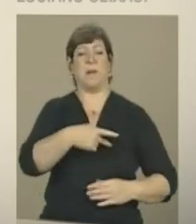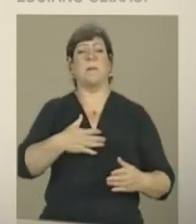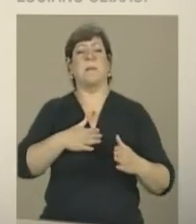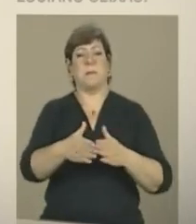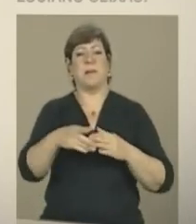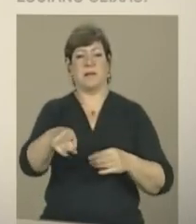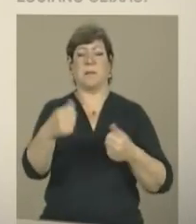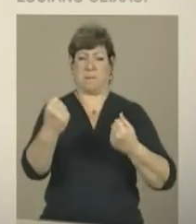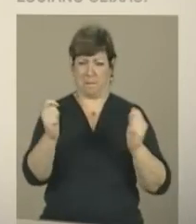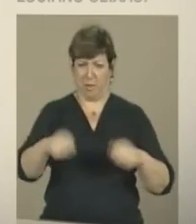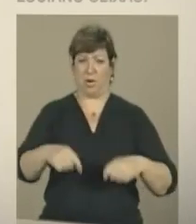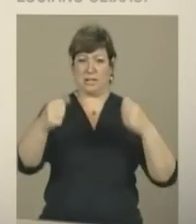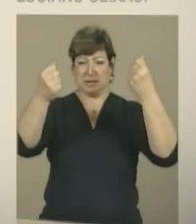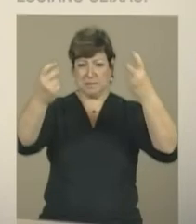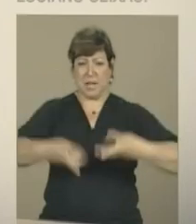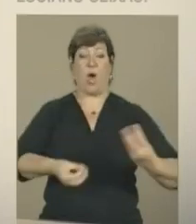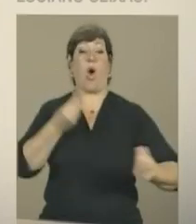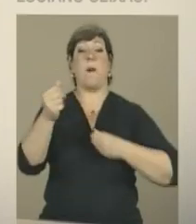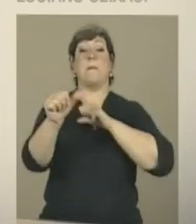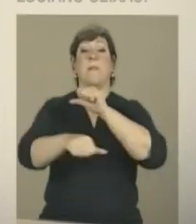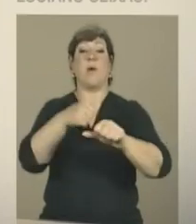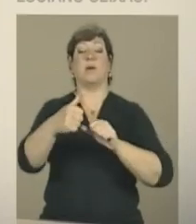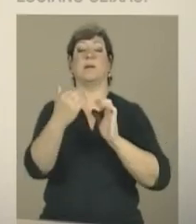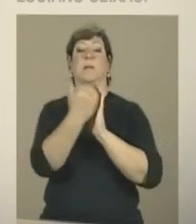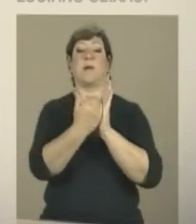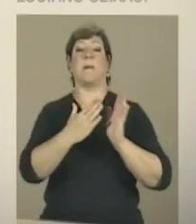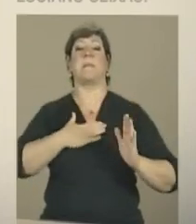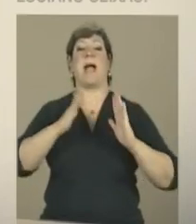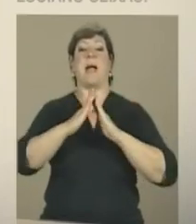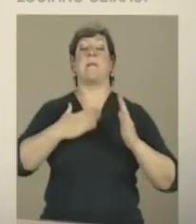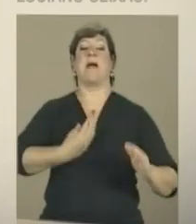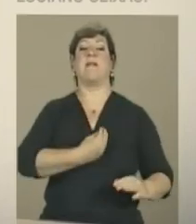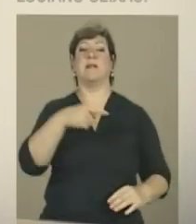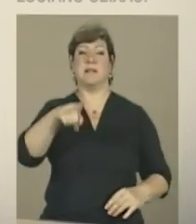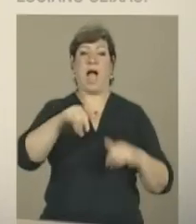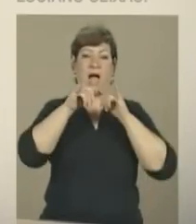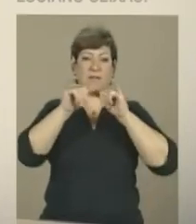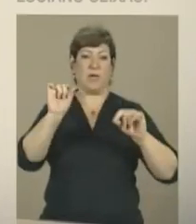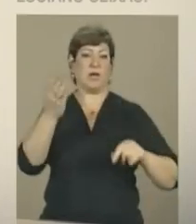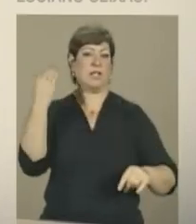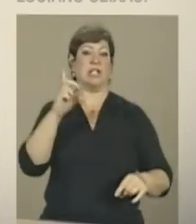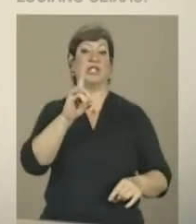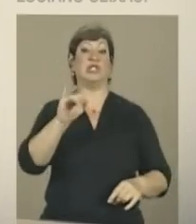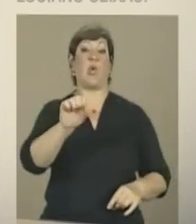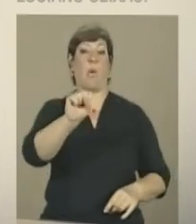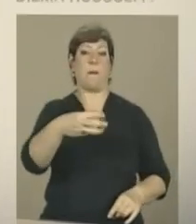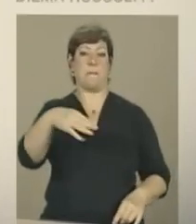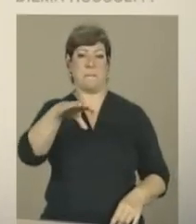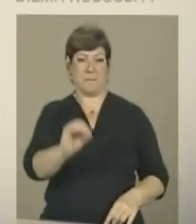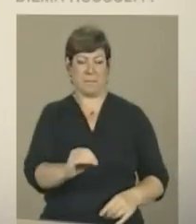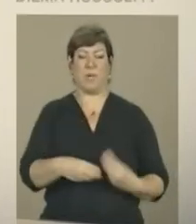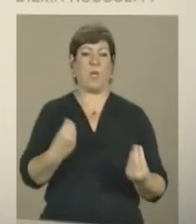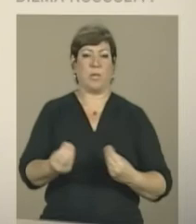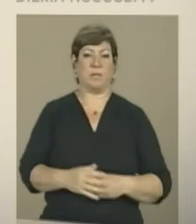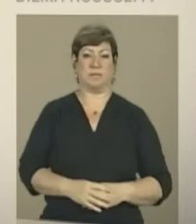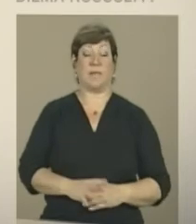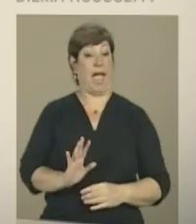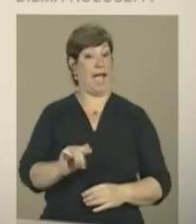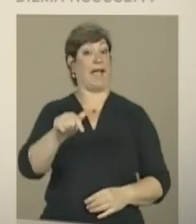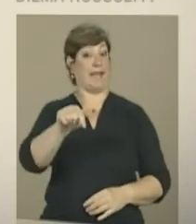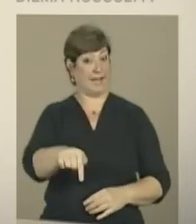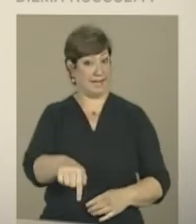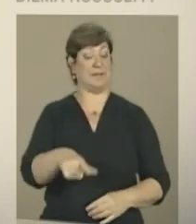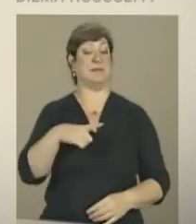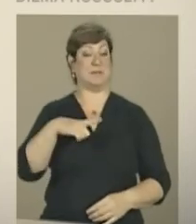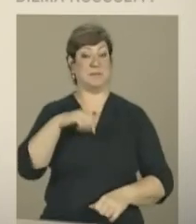explicasse para os nossos ouvidos a mudança no programa Minha Casa Minha Vida que a senhora não se o no Dia Internacional da Mulher a Luciano